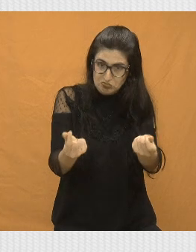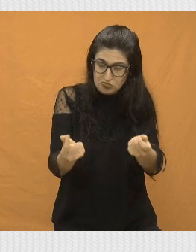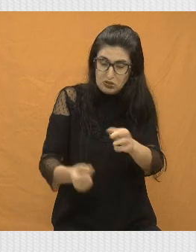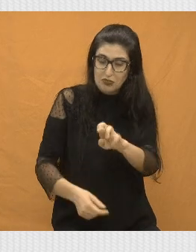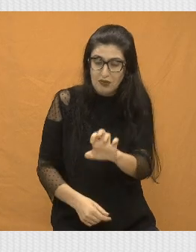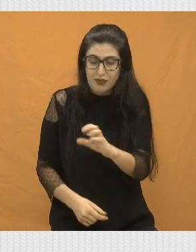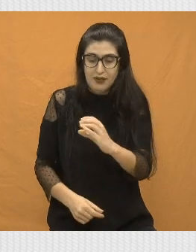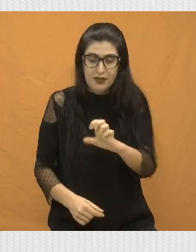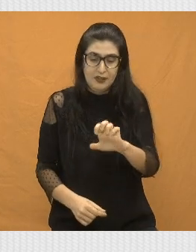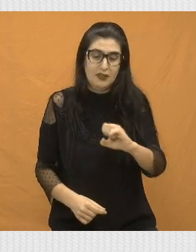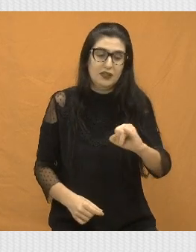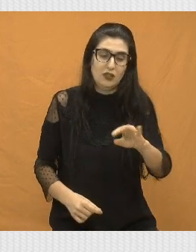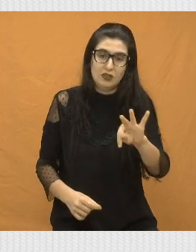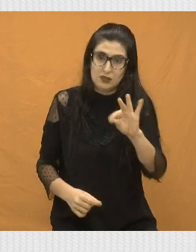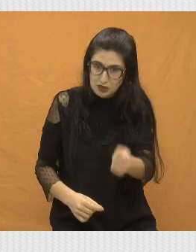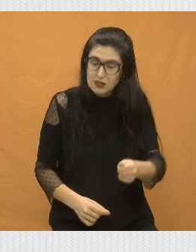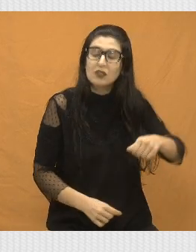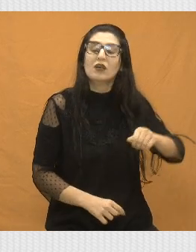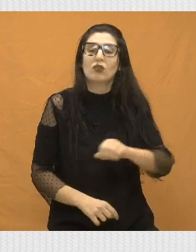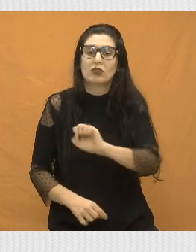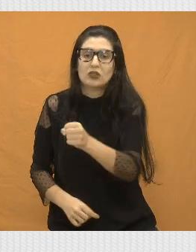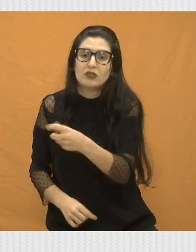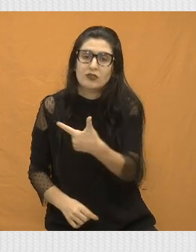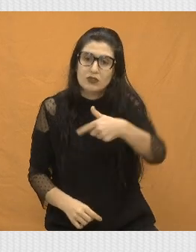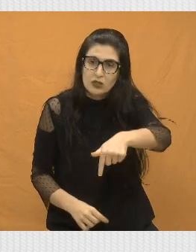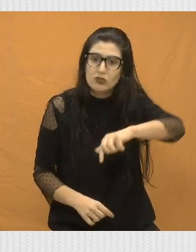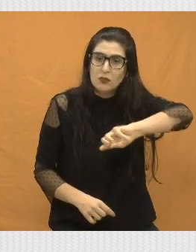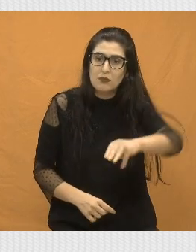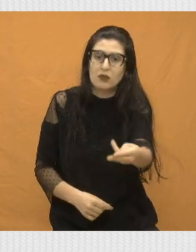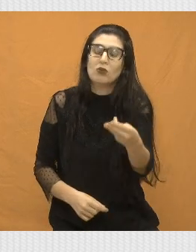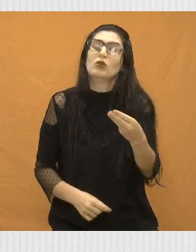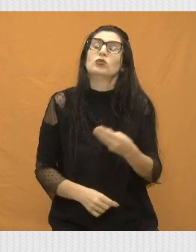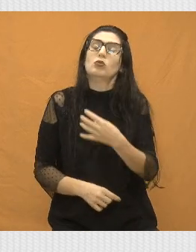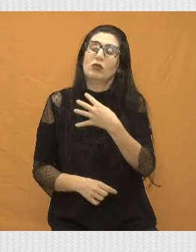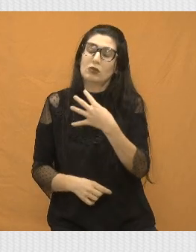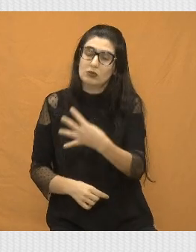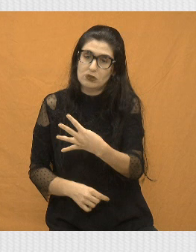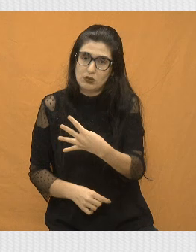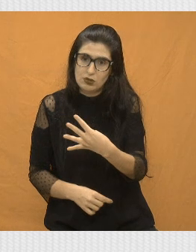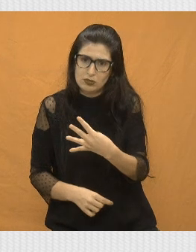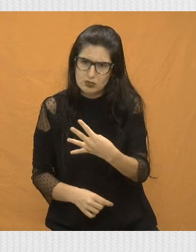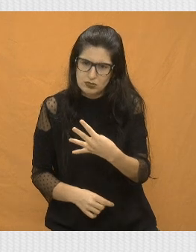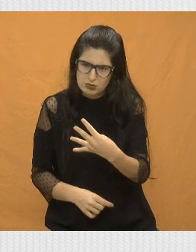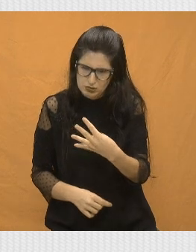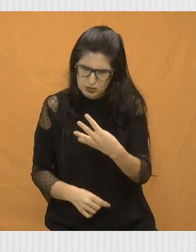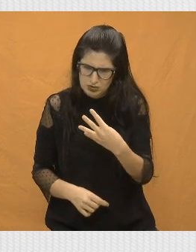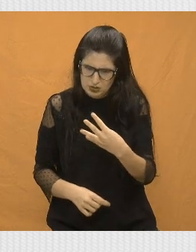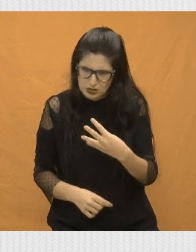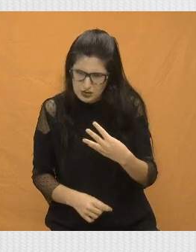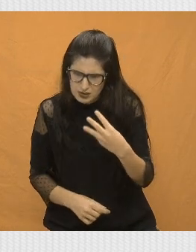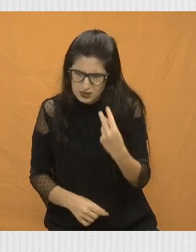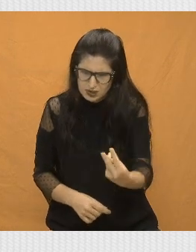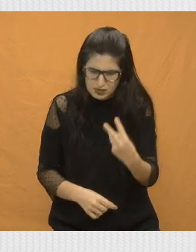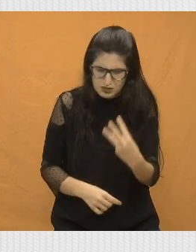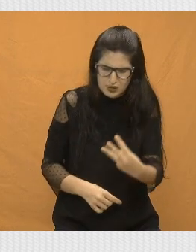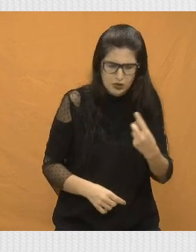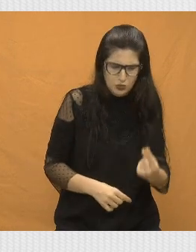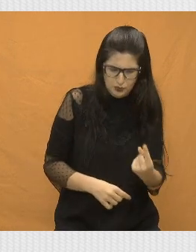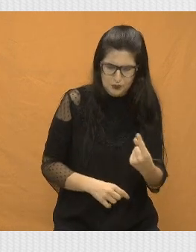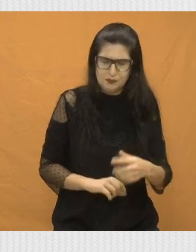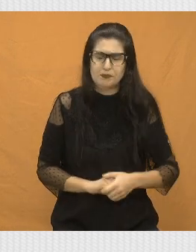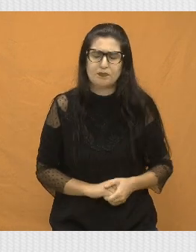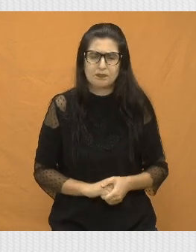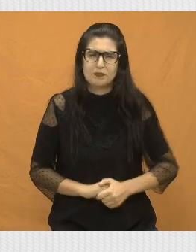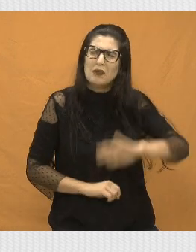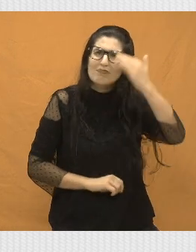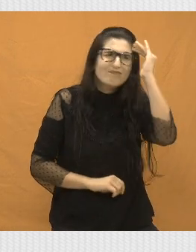ordem de 827.431.000. Essa é a metodologia para que vocês possam